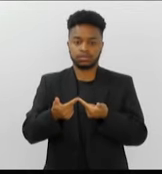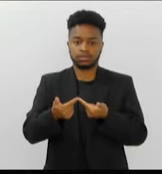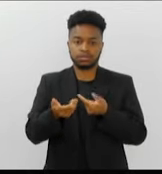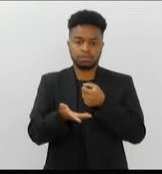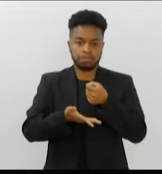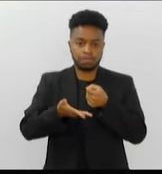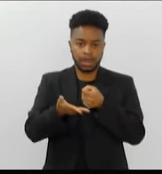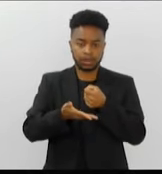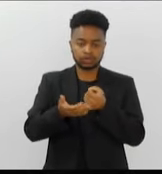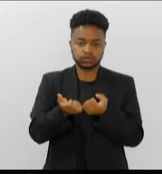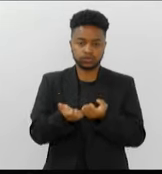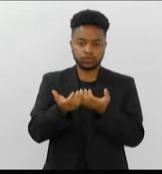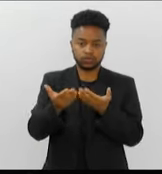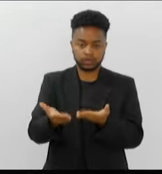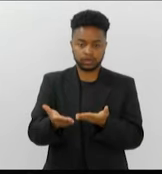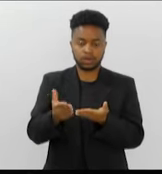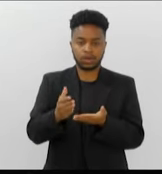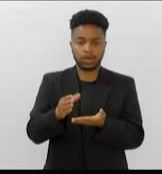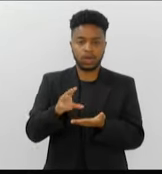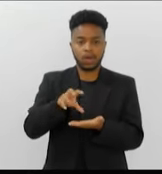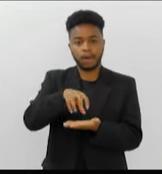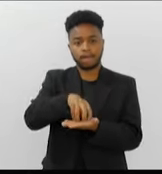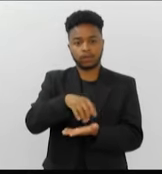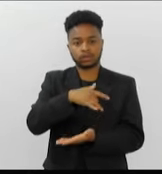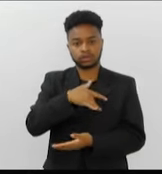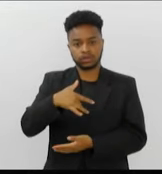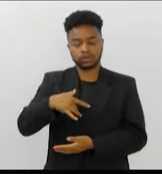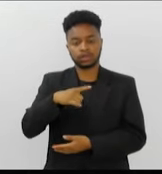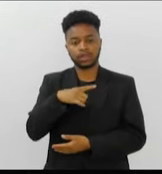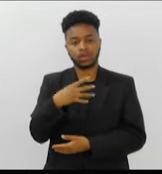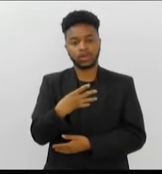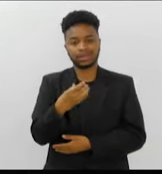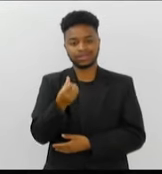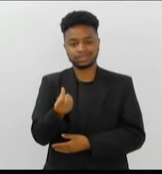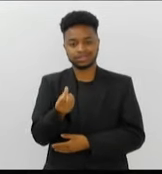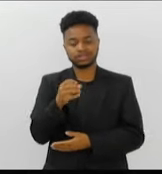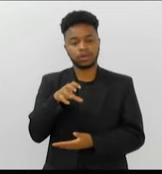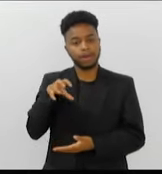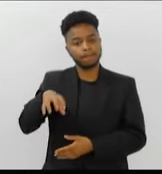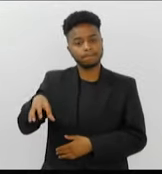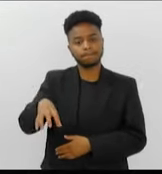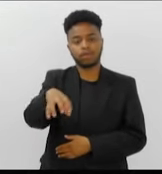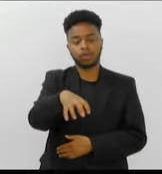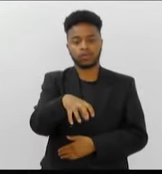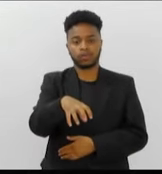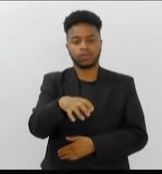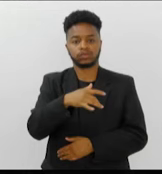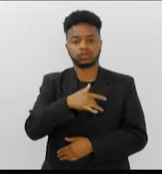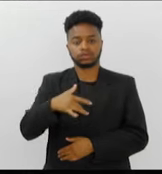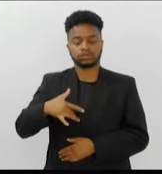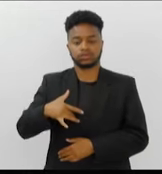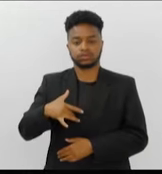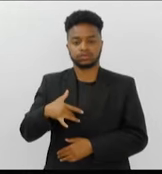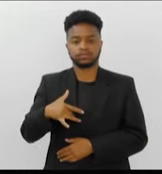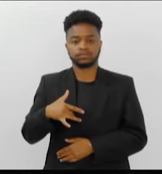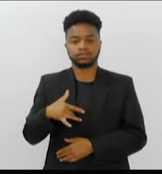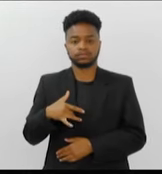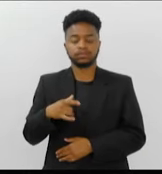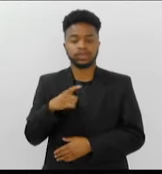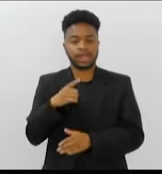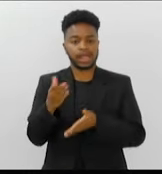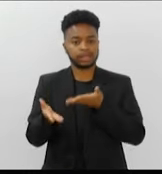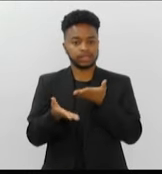básico nos postos de saúde. São mais de 46 postos de saúde onde fazem o